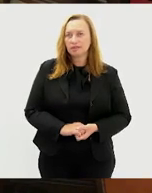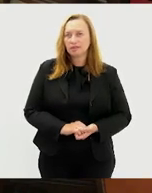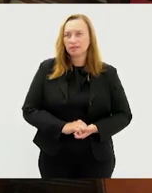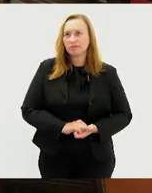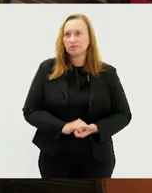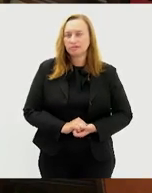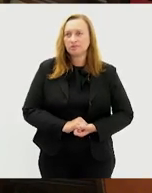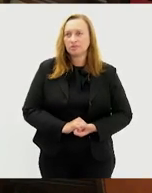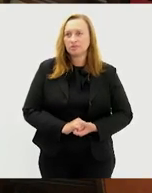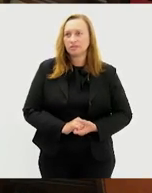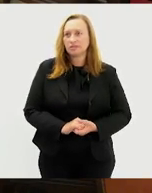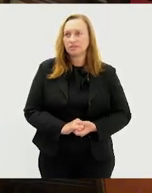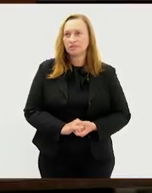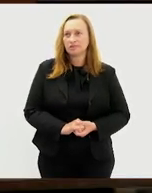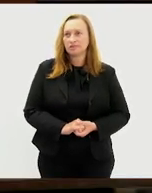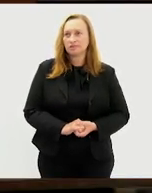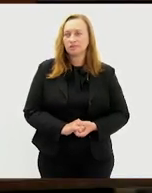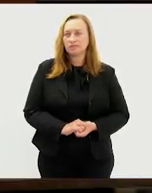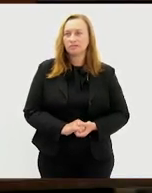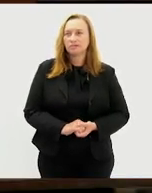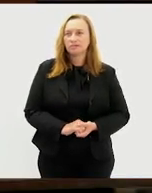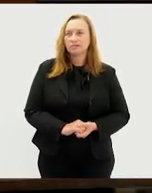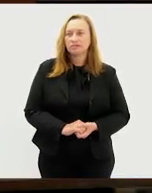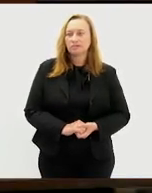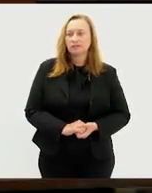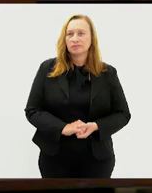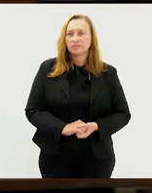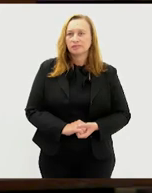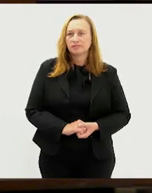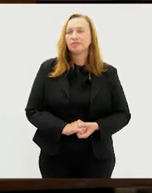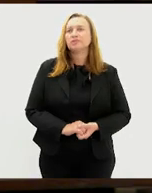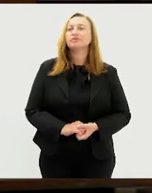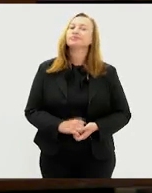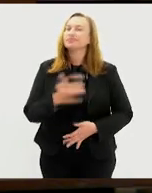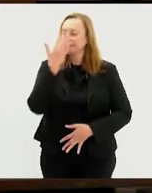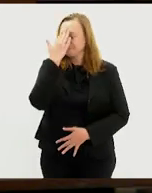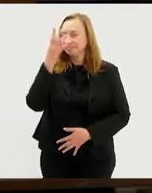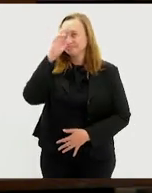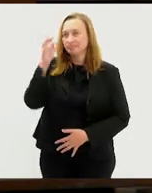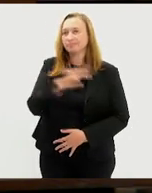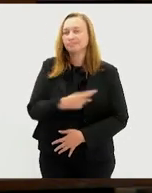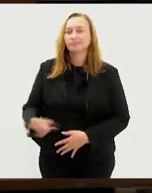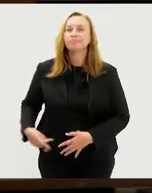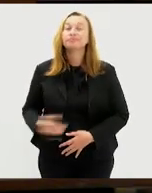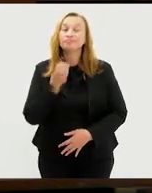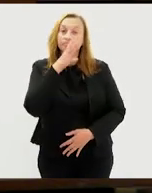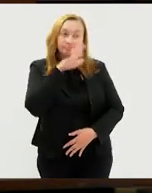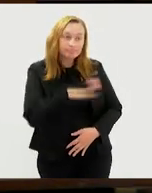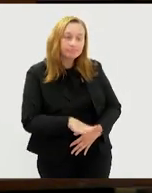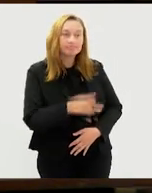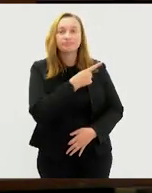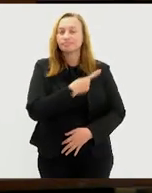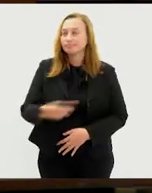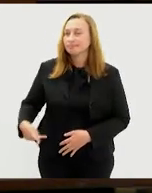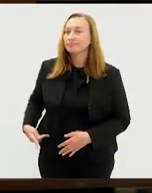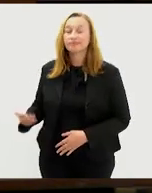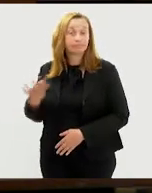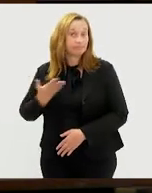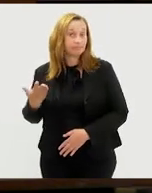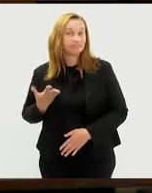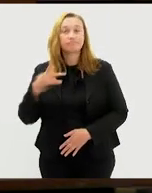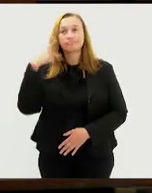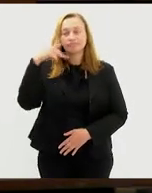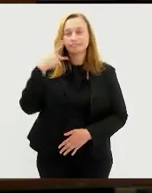Líder petando hein meu Obrigado Presidente Boa tarde Presidente Boa tarde colegas par